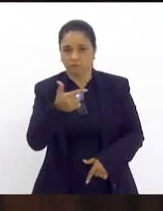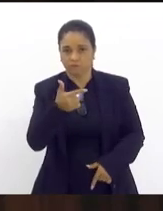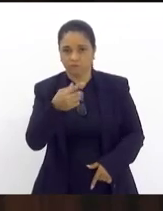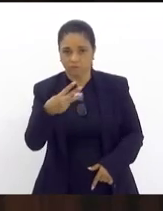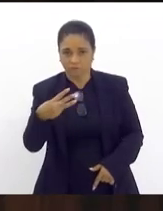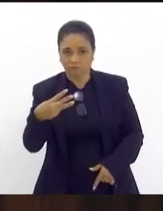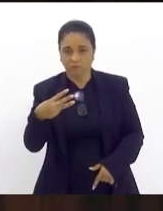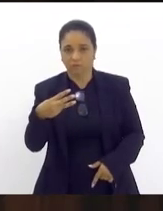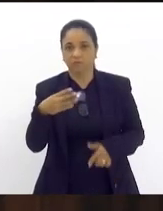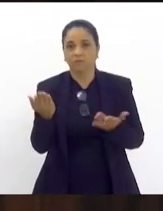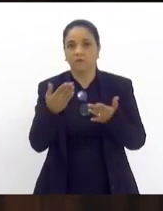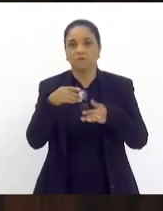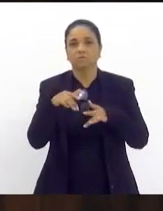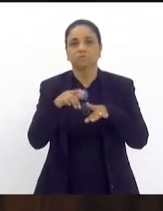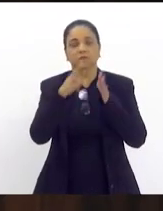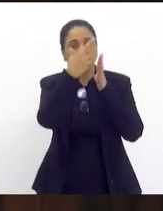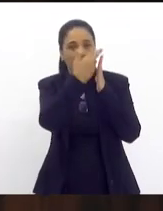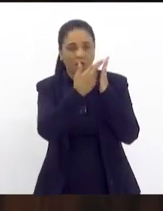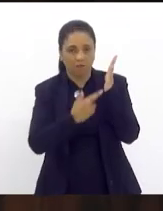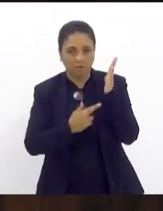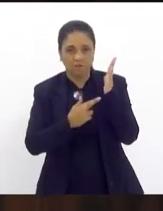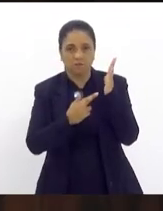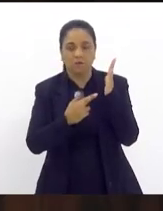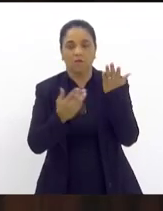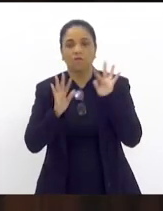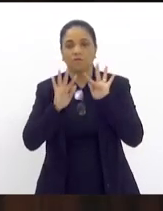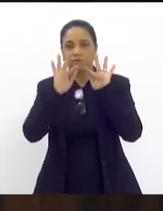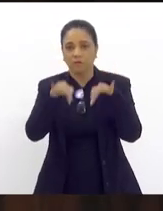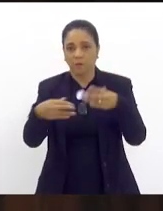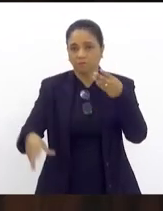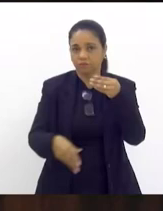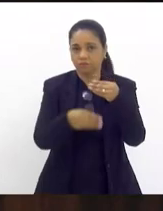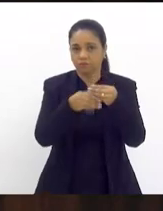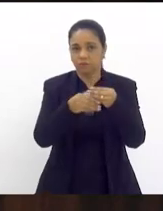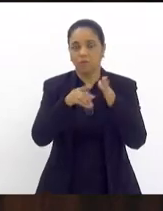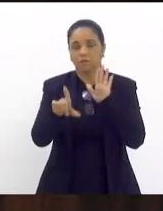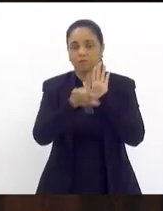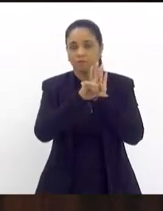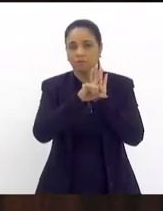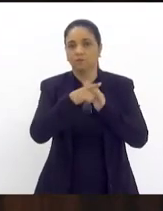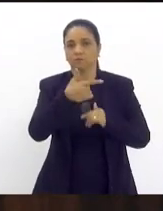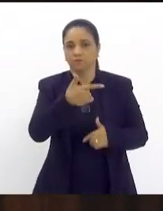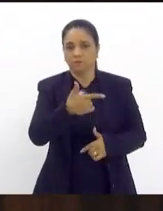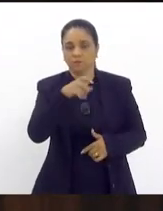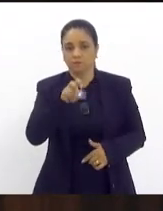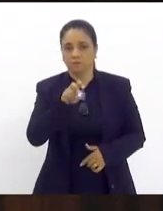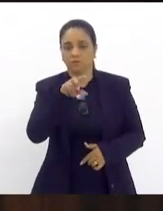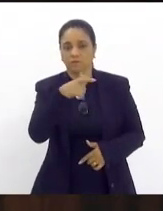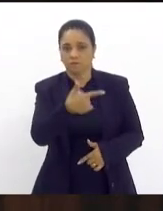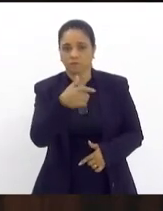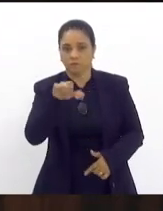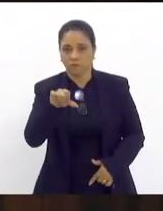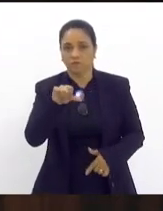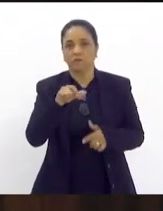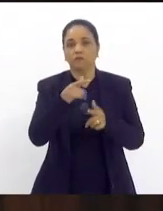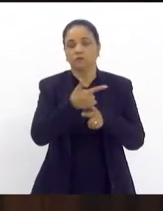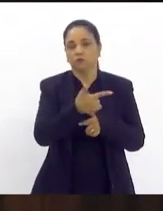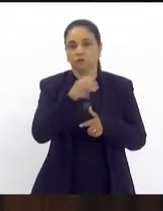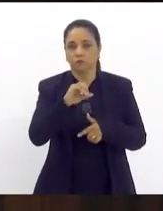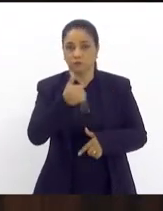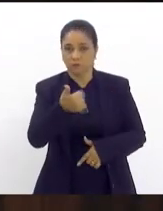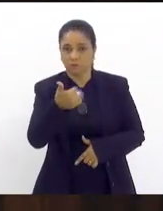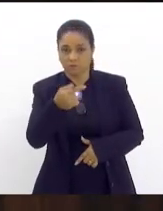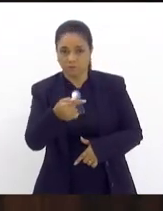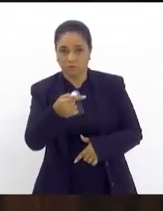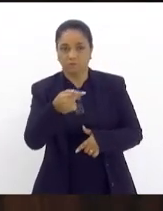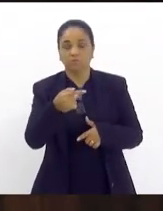anuncio redação final assim emendado o projeto de lei 25-29 a de 2017 de autoria do deputado